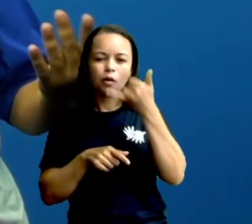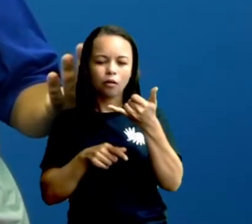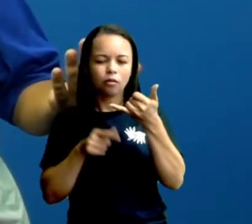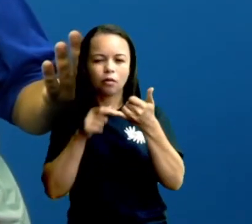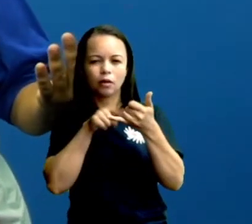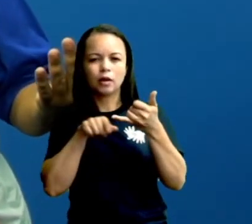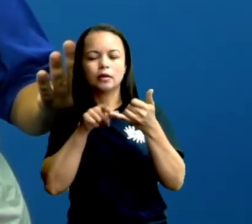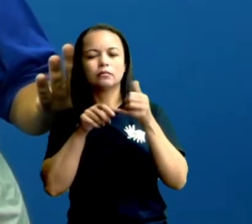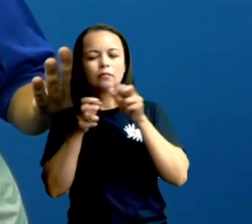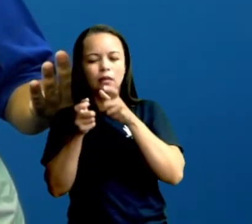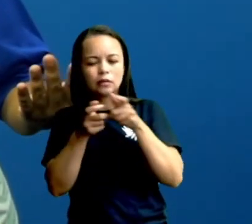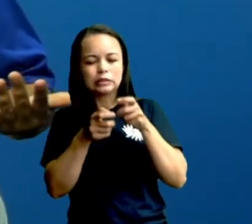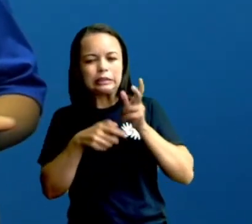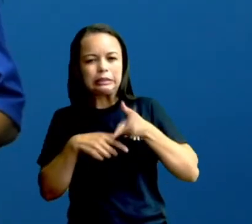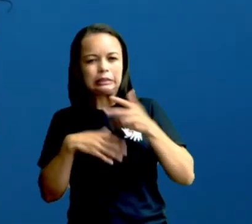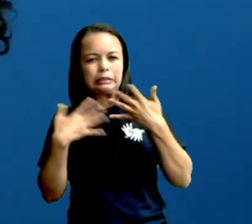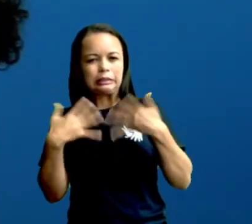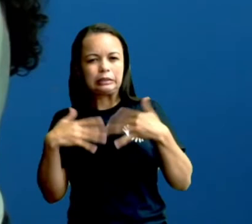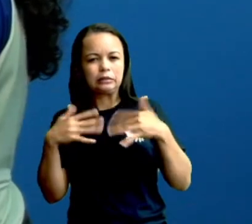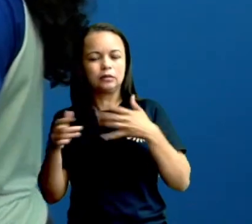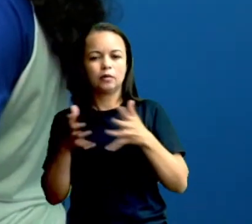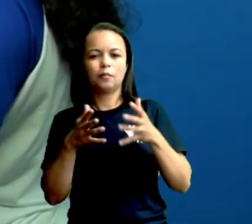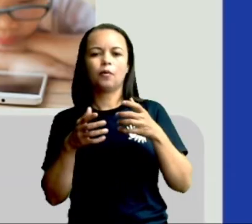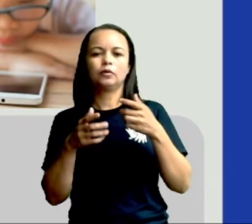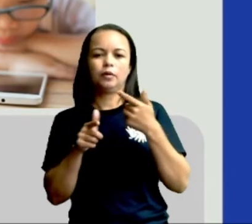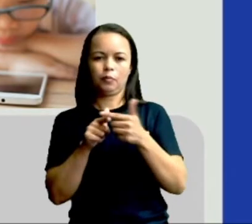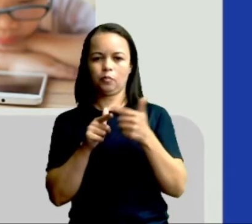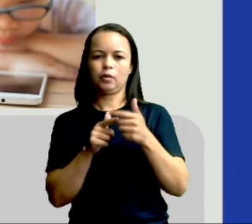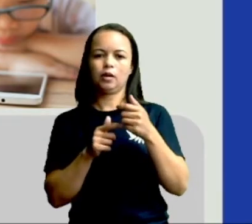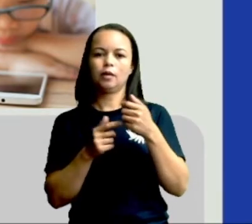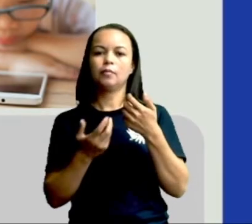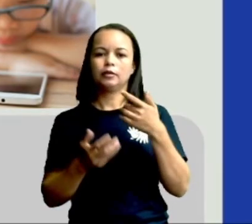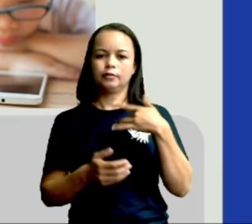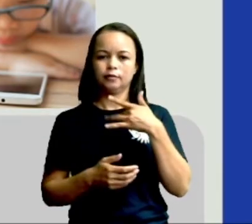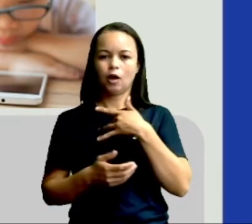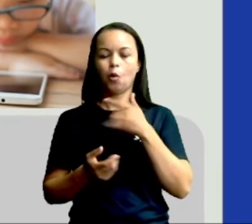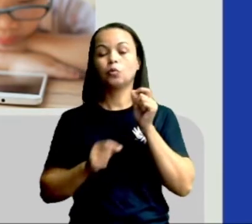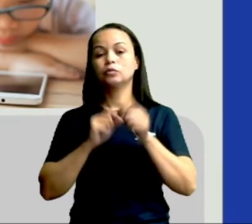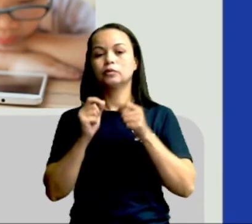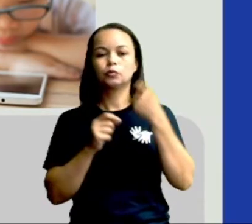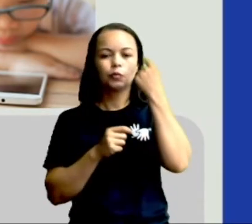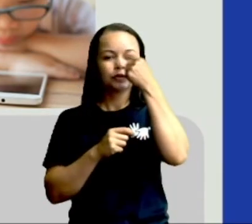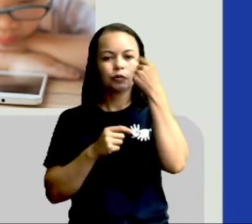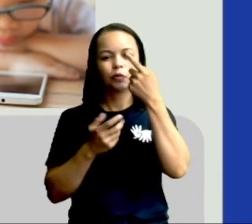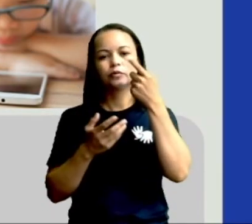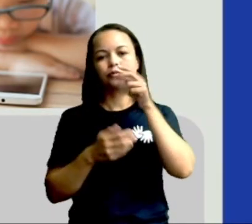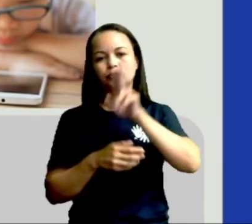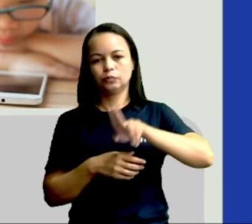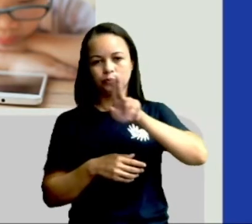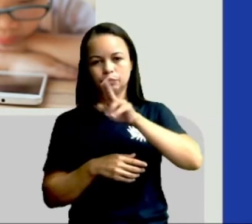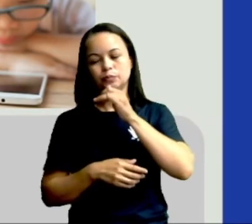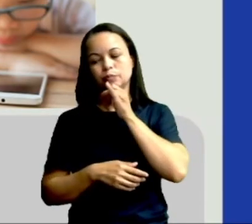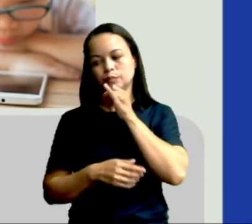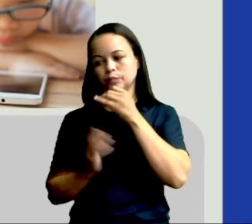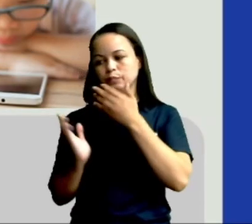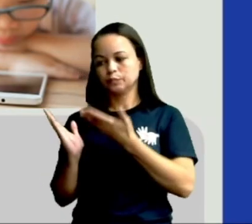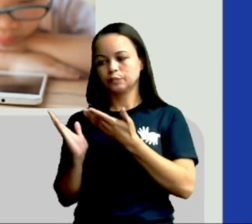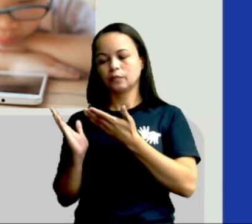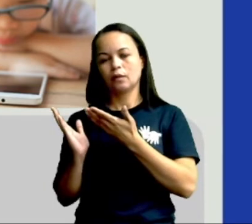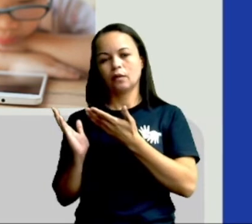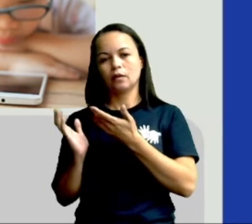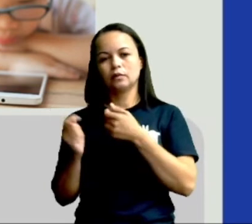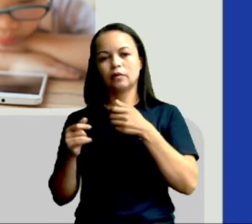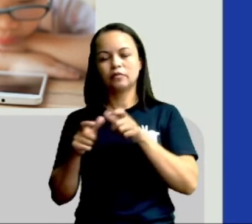aparelhos podem prejudicar a saúde, como por exemplo, o uso excessivo de aparelhos eletrônicos tem